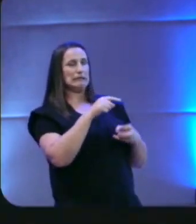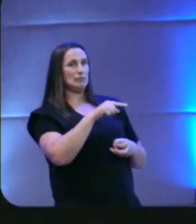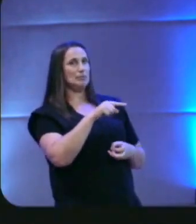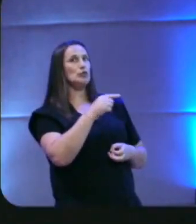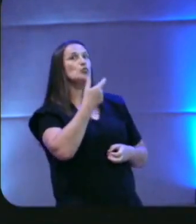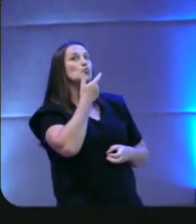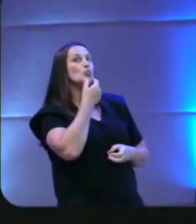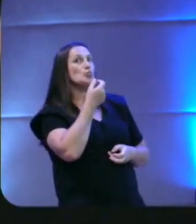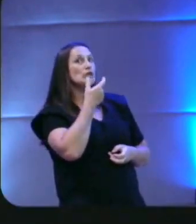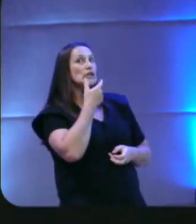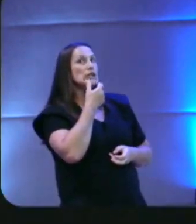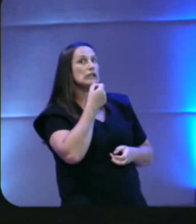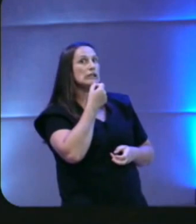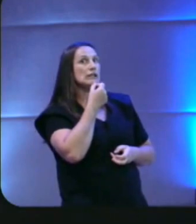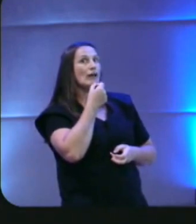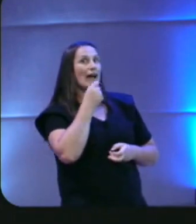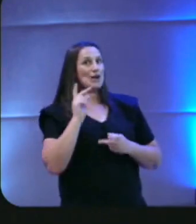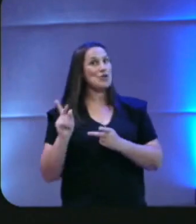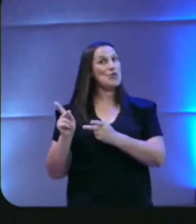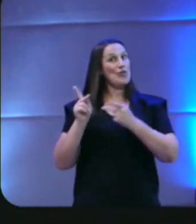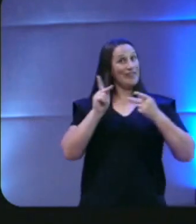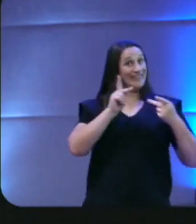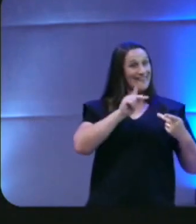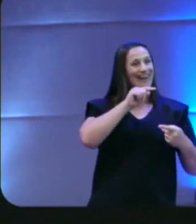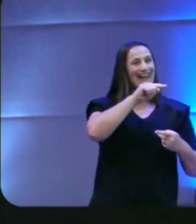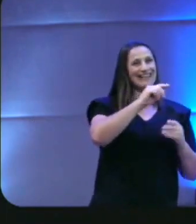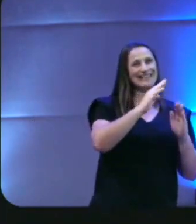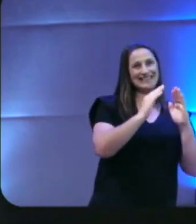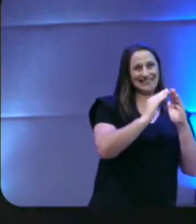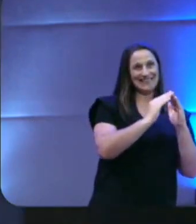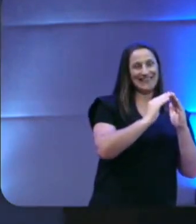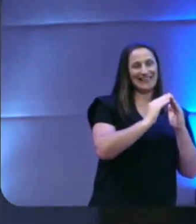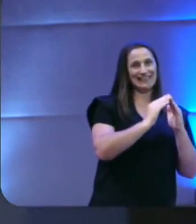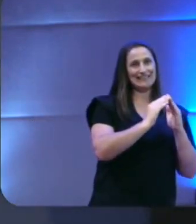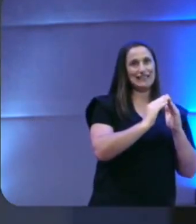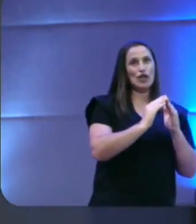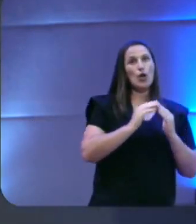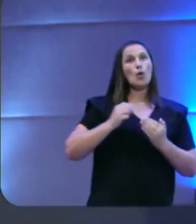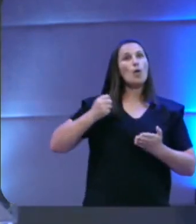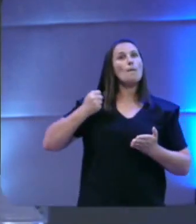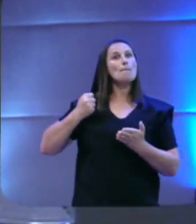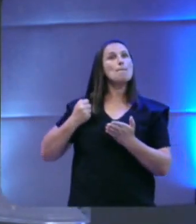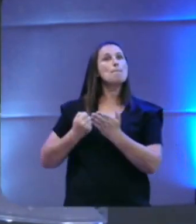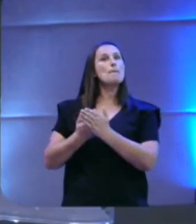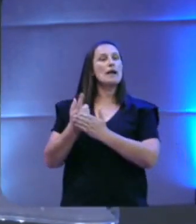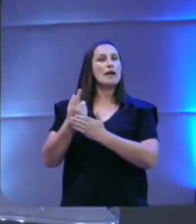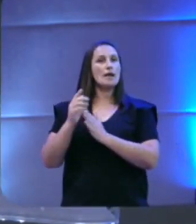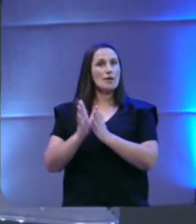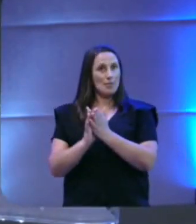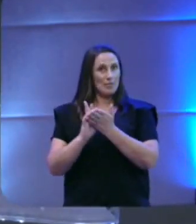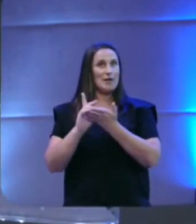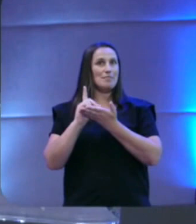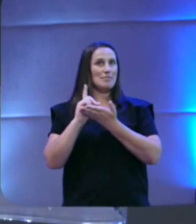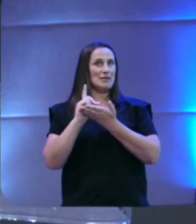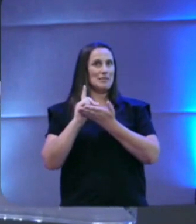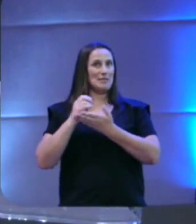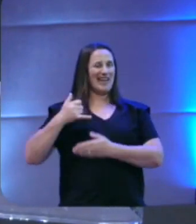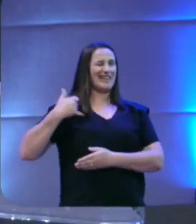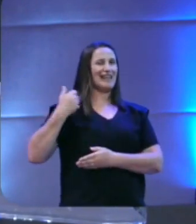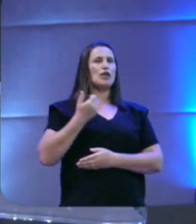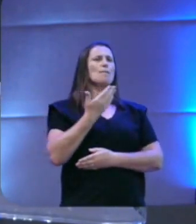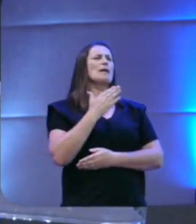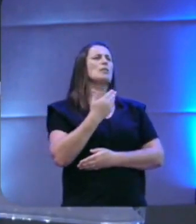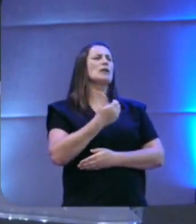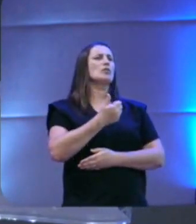família convidou a gente para jantar na casa deles. E a gente não teve dúvida, né? Compramos uma Bíblia, que é apropriado para a idade dele, ele tinha uns